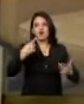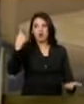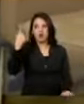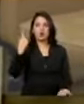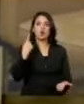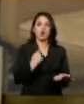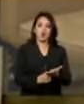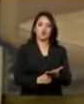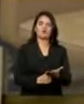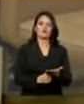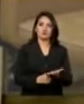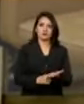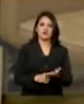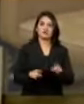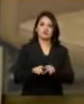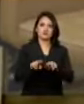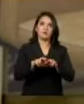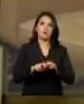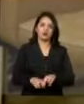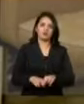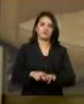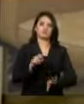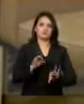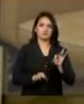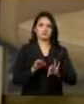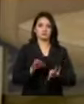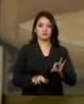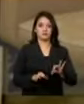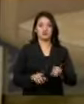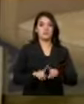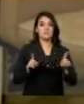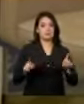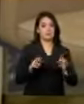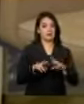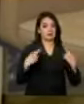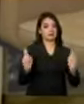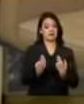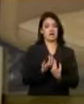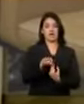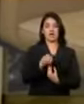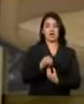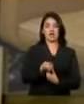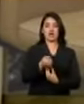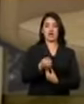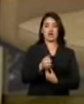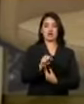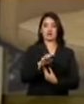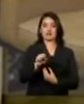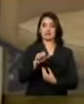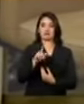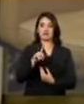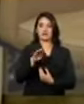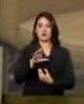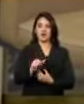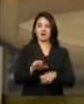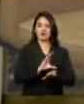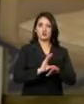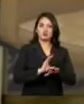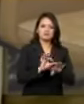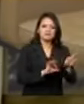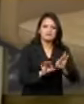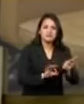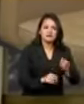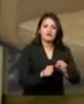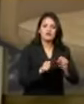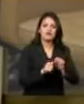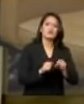por parte dos tribunais. A Assembleia Nacional Constituinte começa os seus trabalhos e, originariamente, o relator oferece